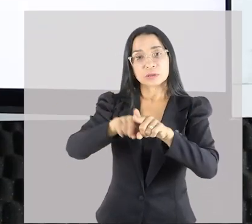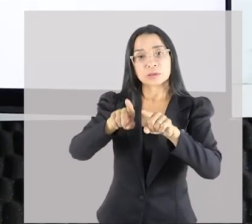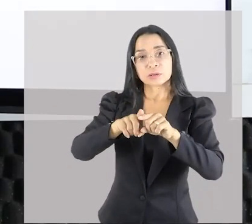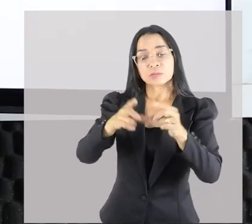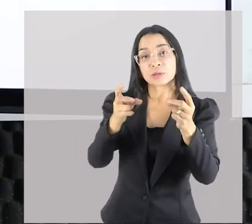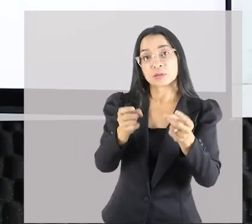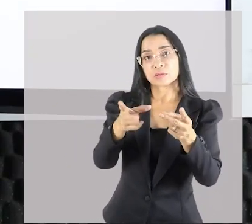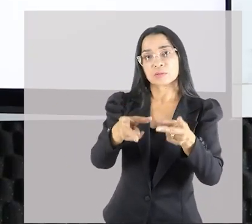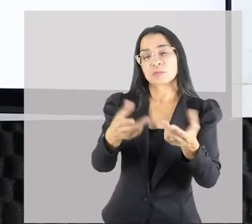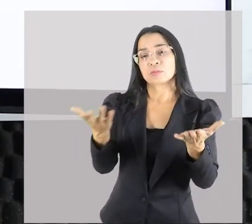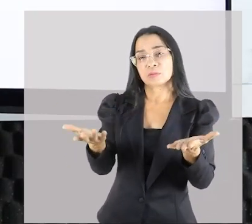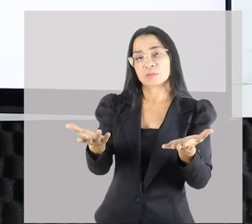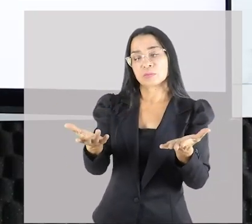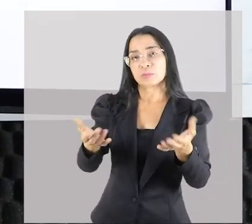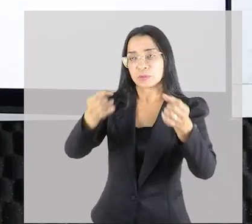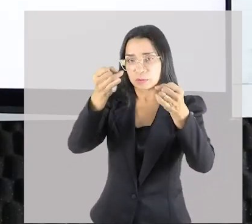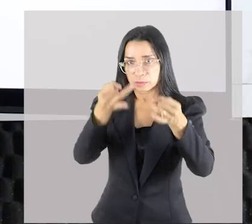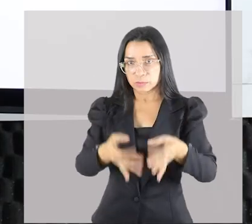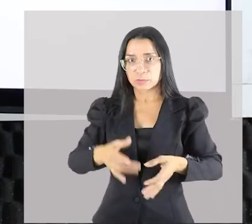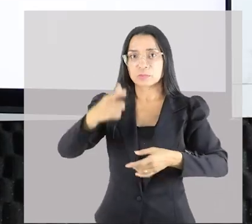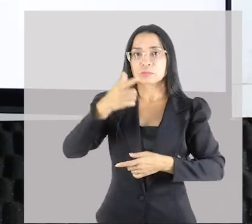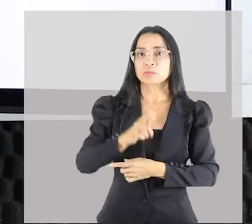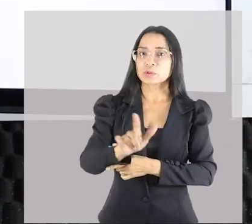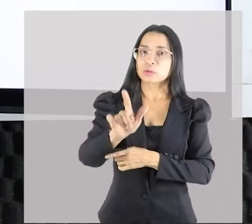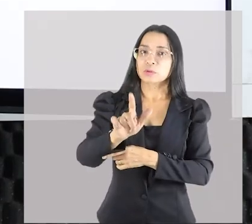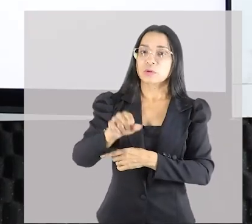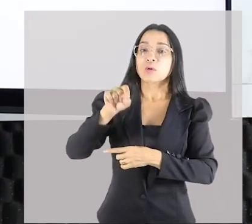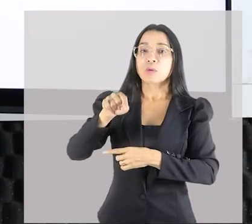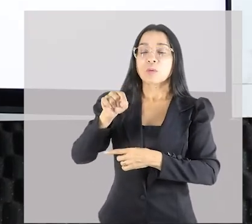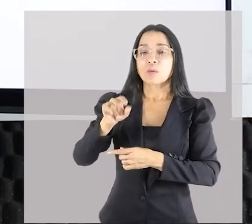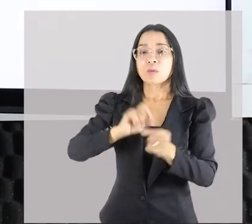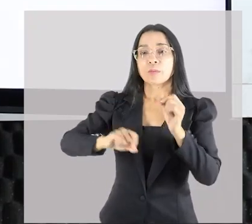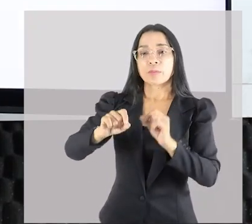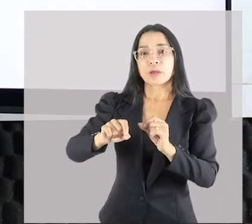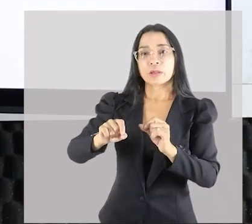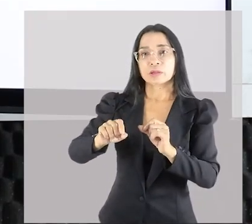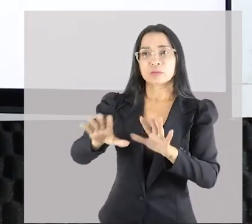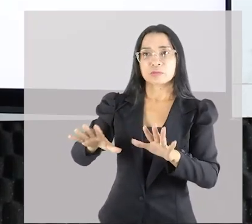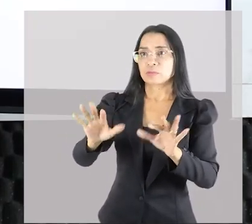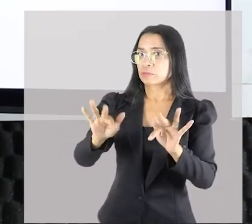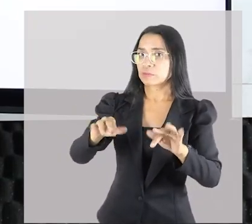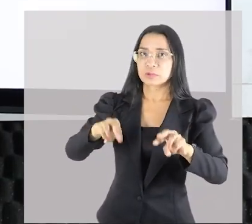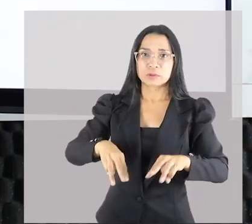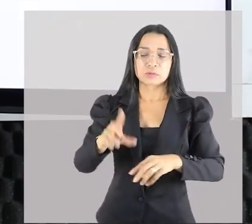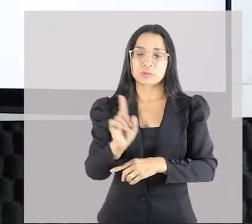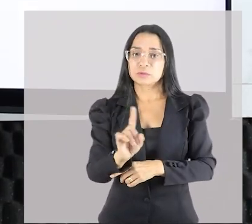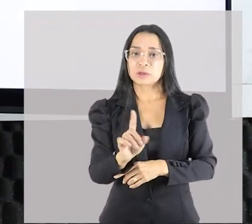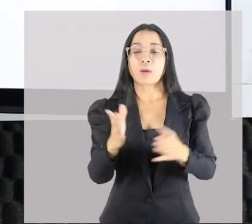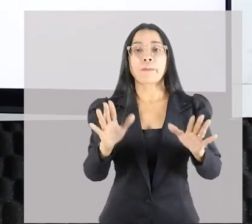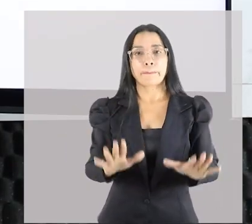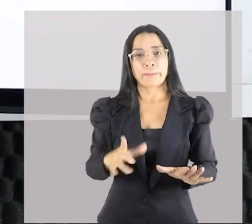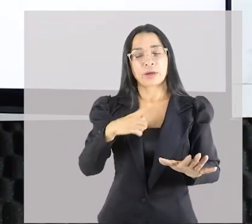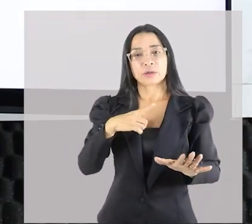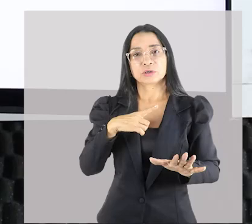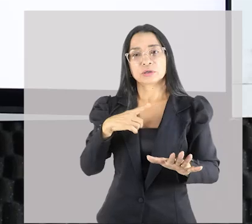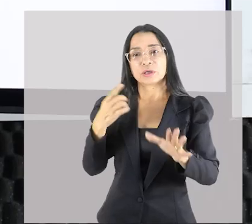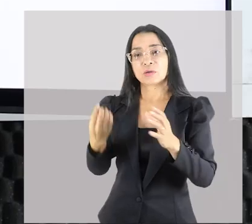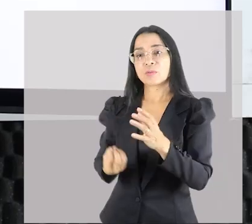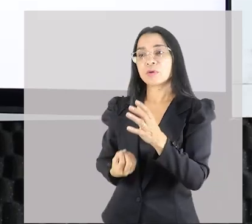afirmar, e é bom que vocês não esqueçam isso, que o comércio não é que ele deixou de existir no período feudal, mas ele deu